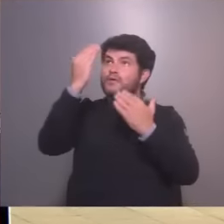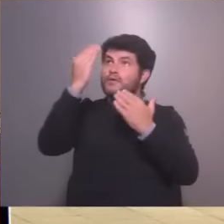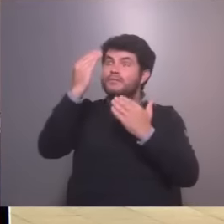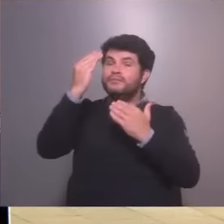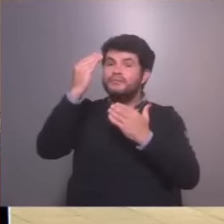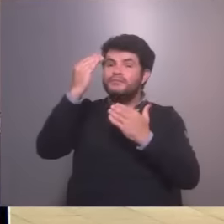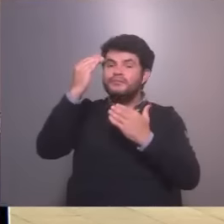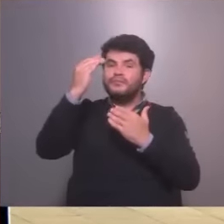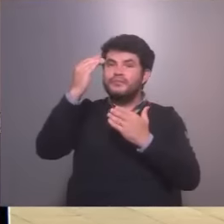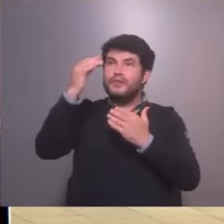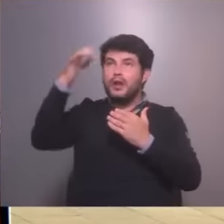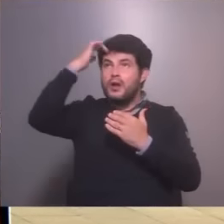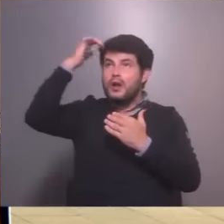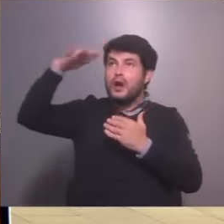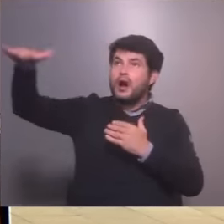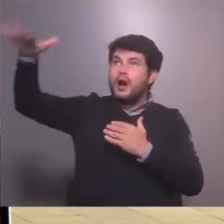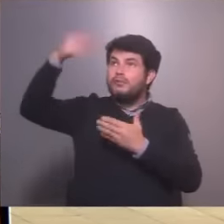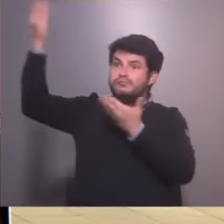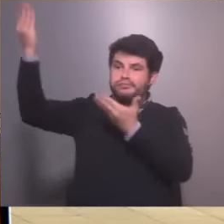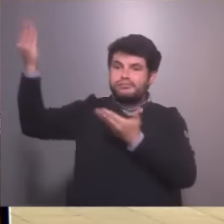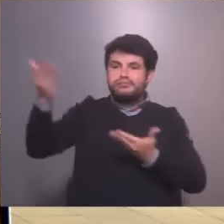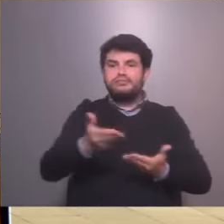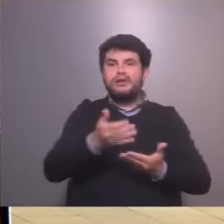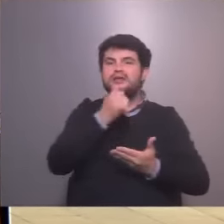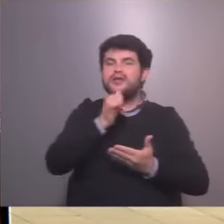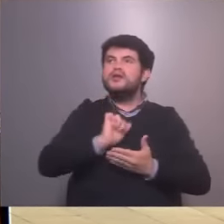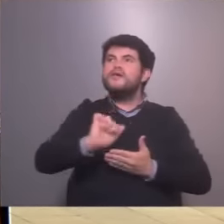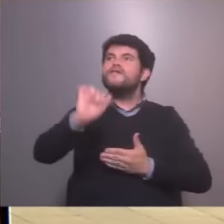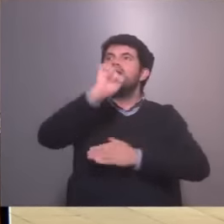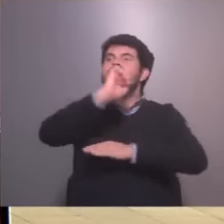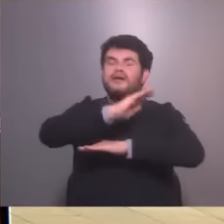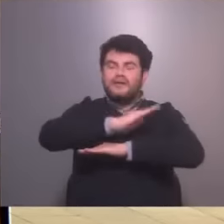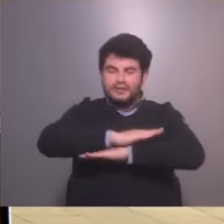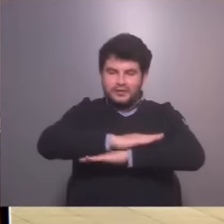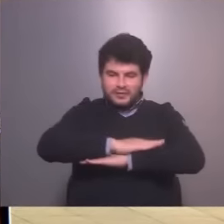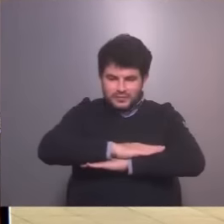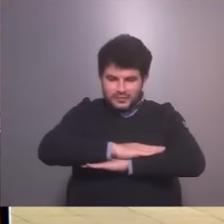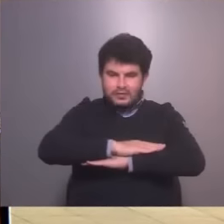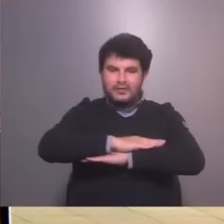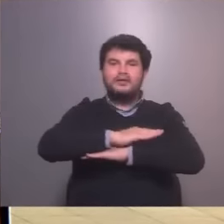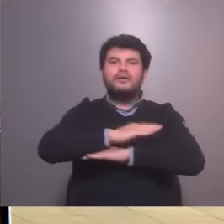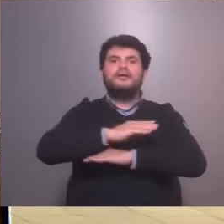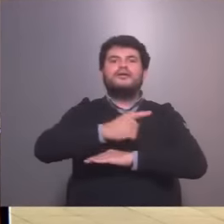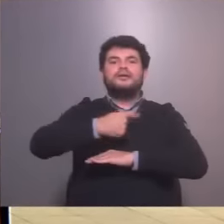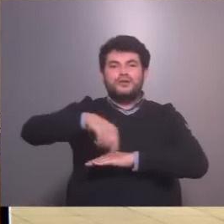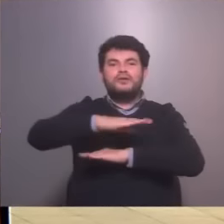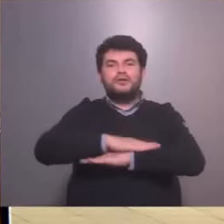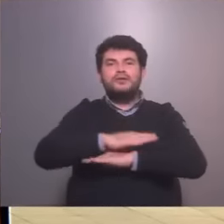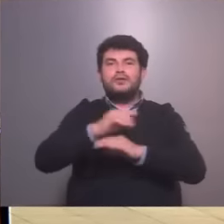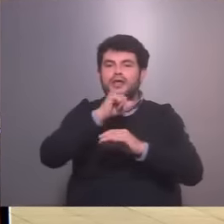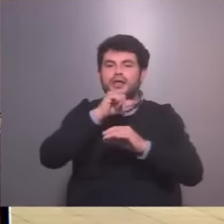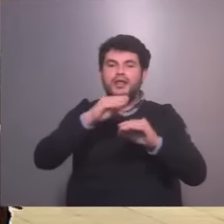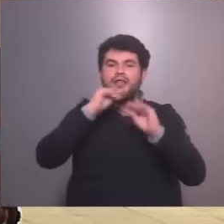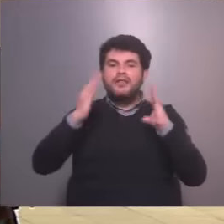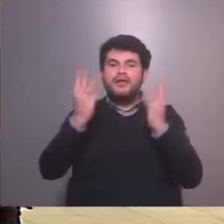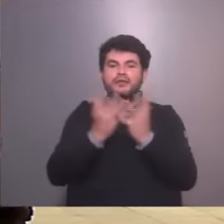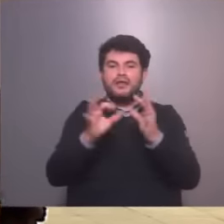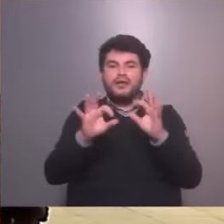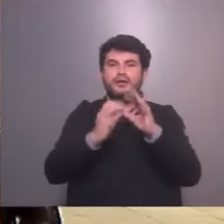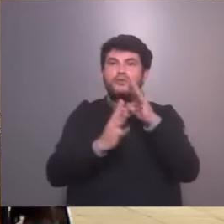Pai nosso, que estais no céu, santificado seja o vosso nome. Venha a nós o